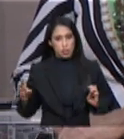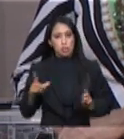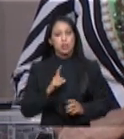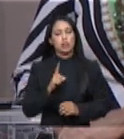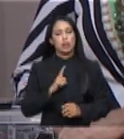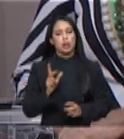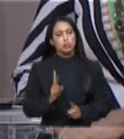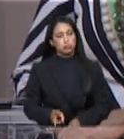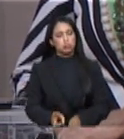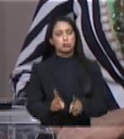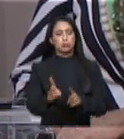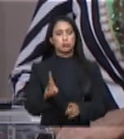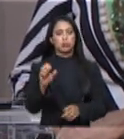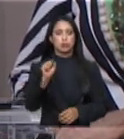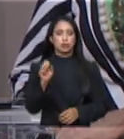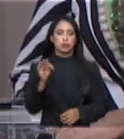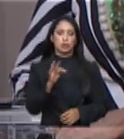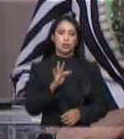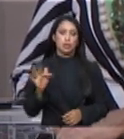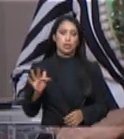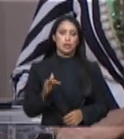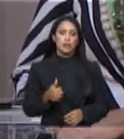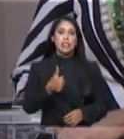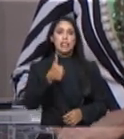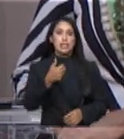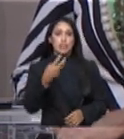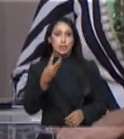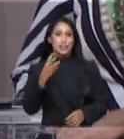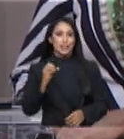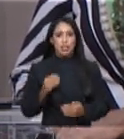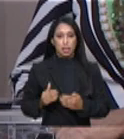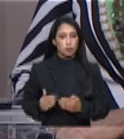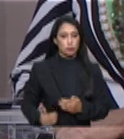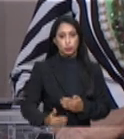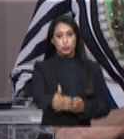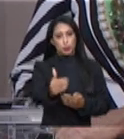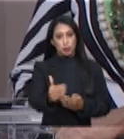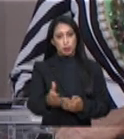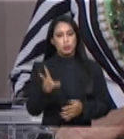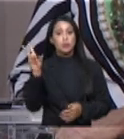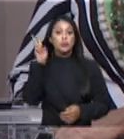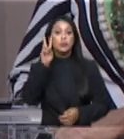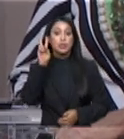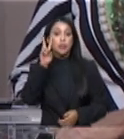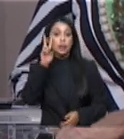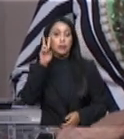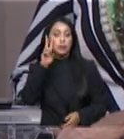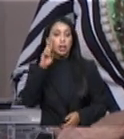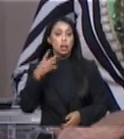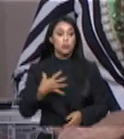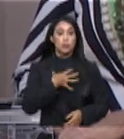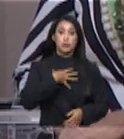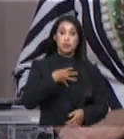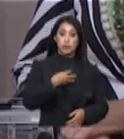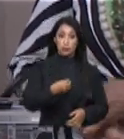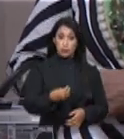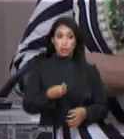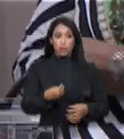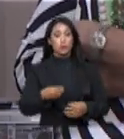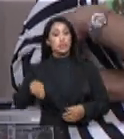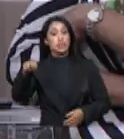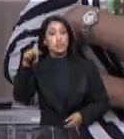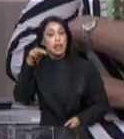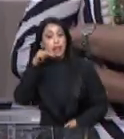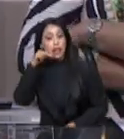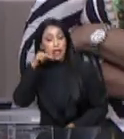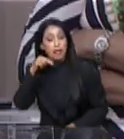ações desta Corte nos próximos 130 anos. Trata-se de relembrar aos nossos filhos, aos nossos